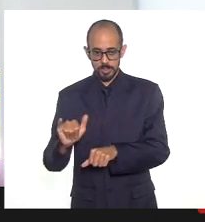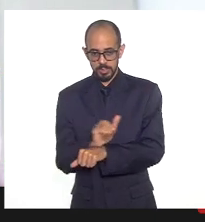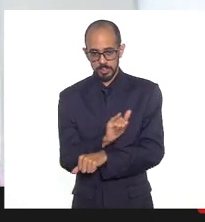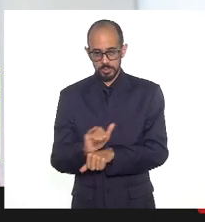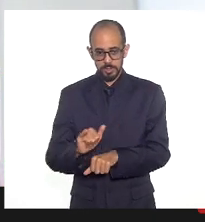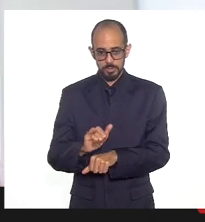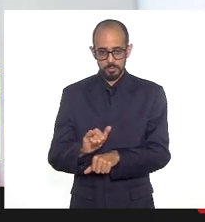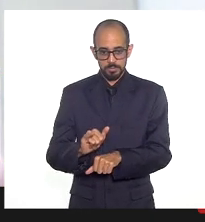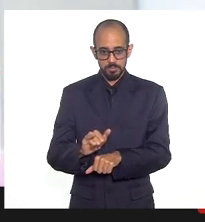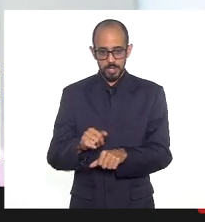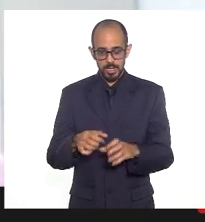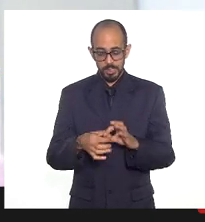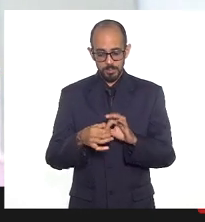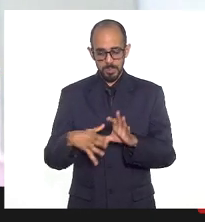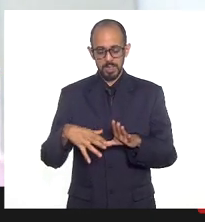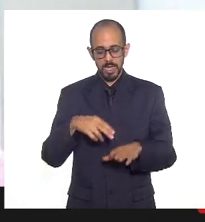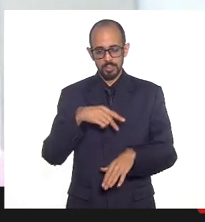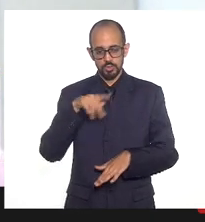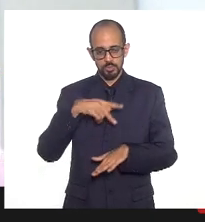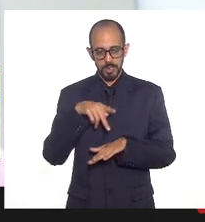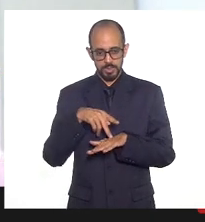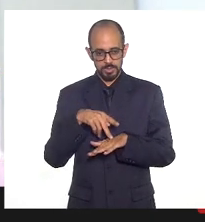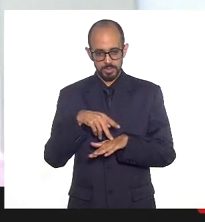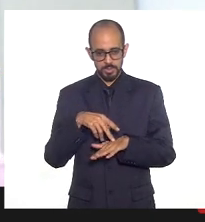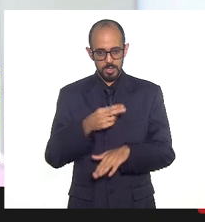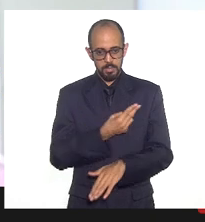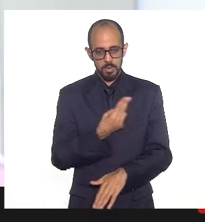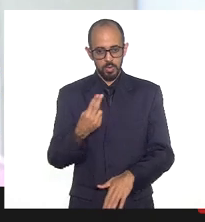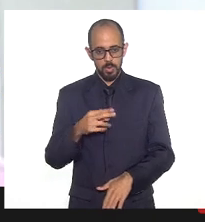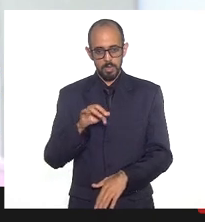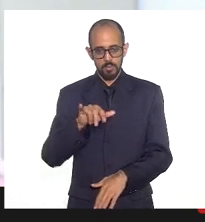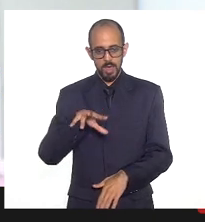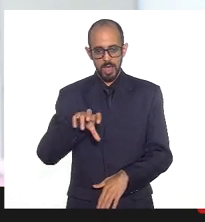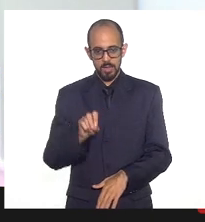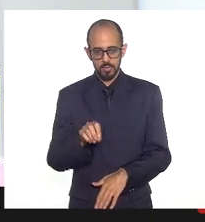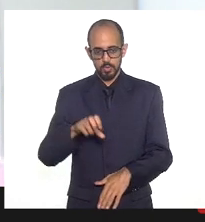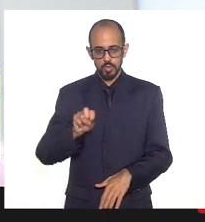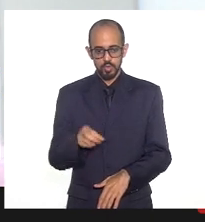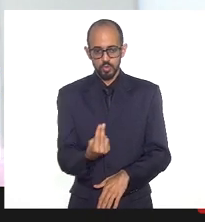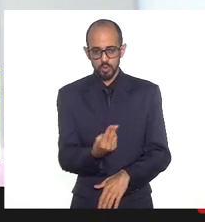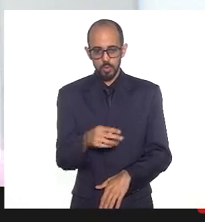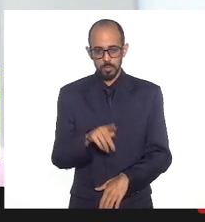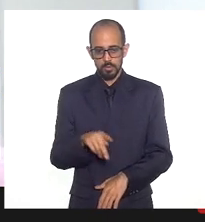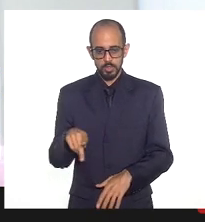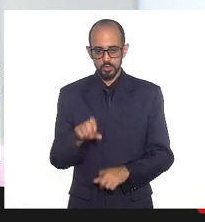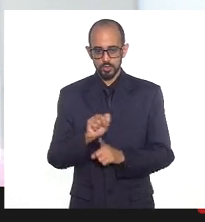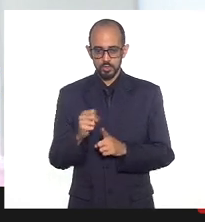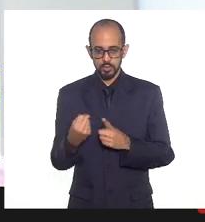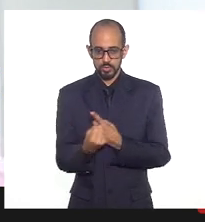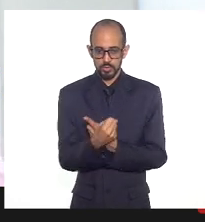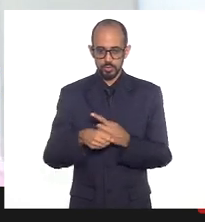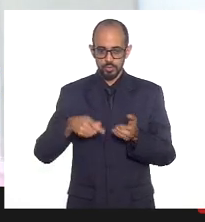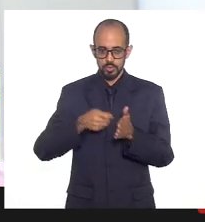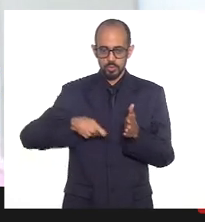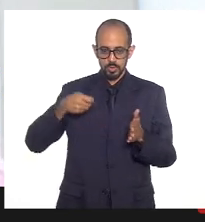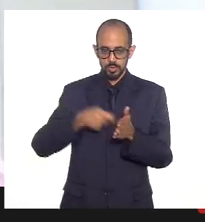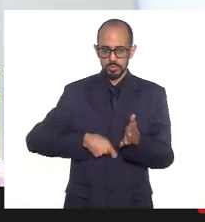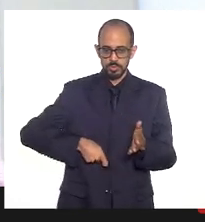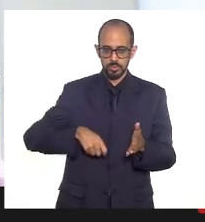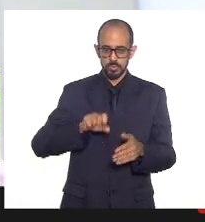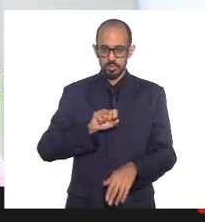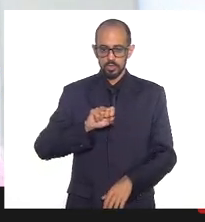país. Né, eu vou me apresentar, meu nome é Flávio Serafini, eu sou professor de sociologia, militante